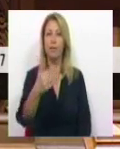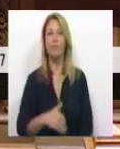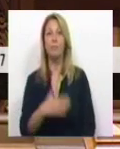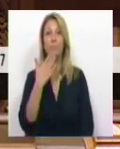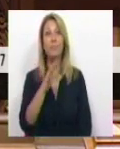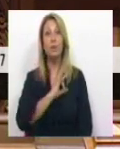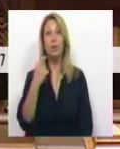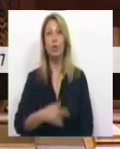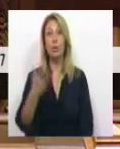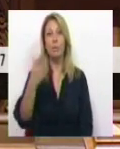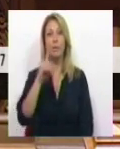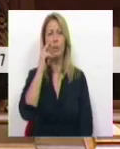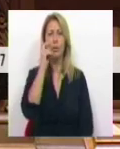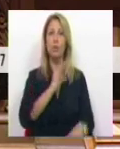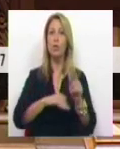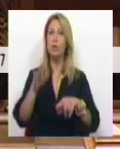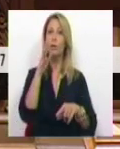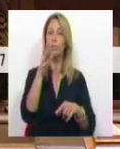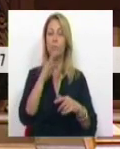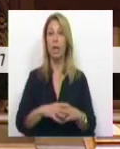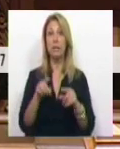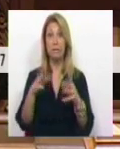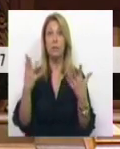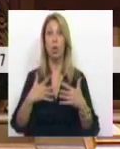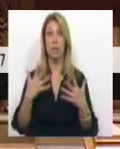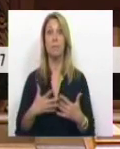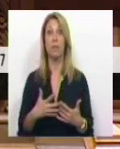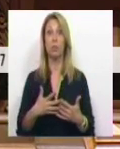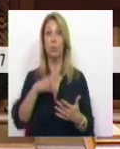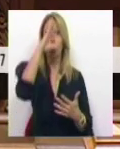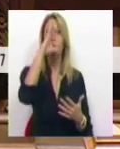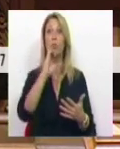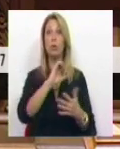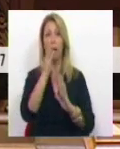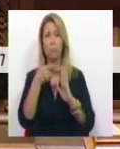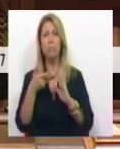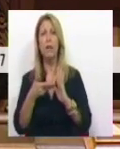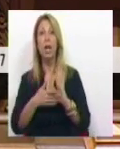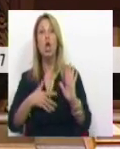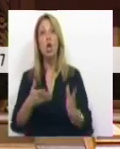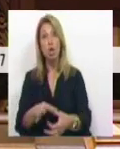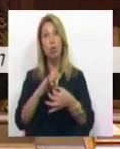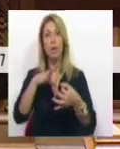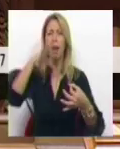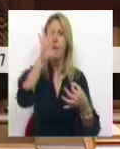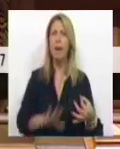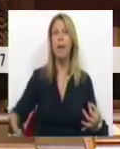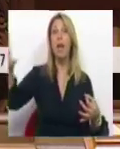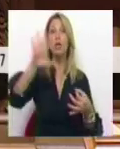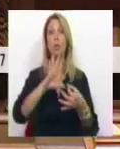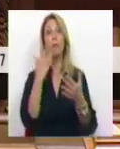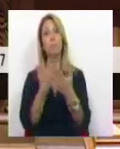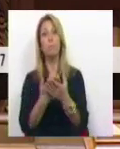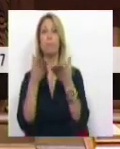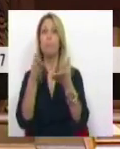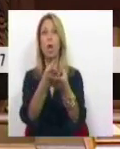Muito obrigado, Sr. Presidente. Senhoras e senhores deputados, este Orçamento de Estado consagra a solidariedade nacional para fazer